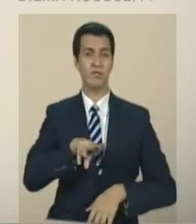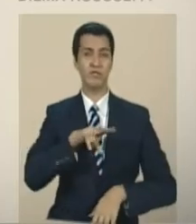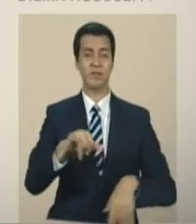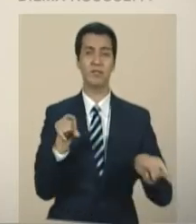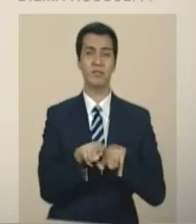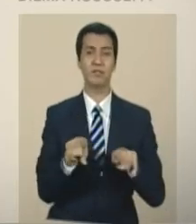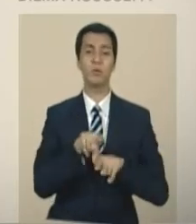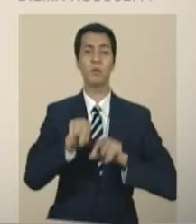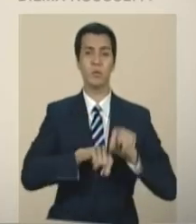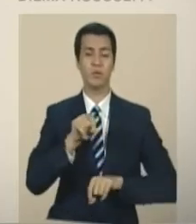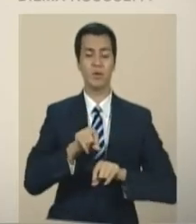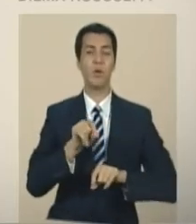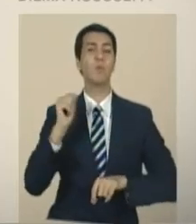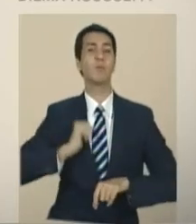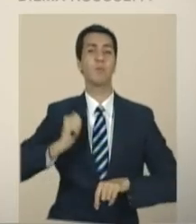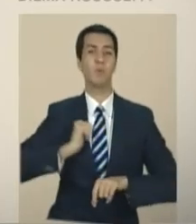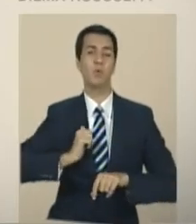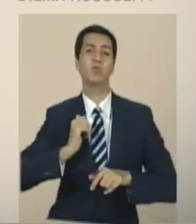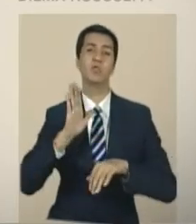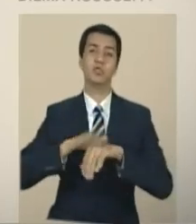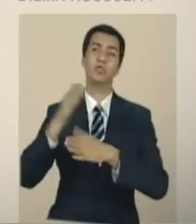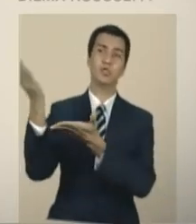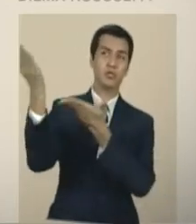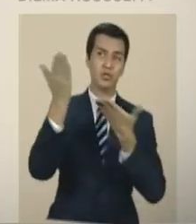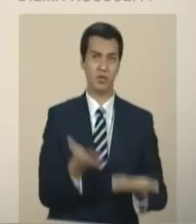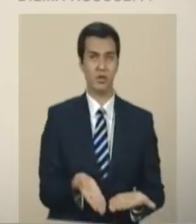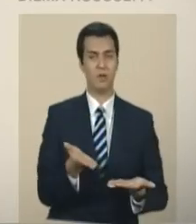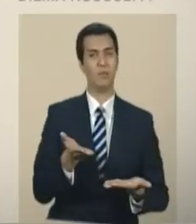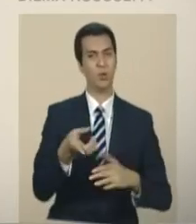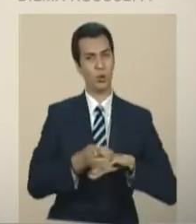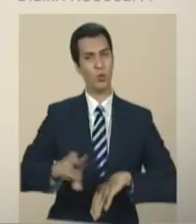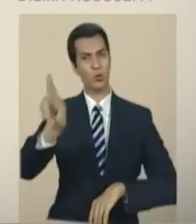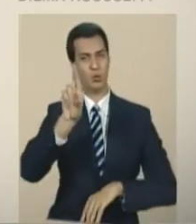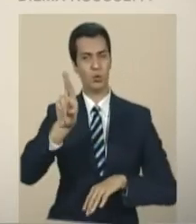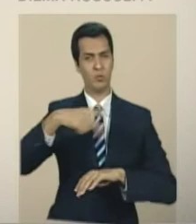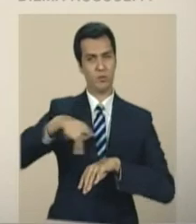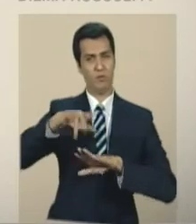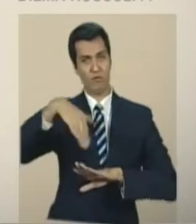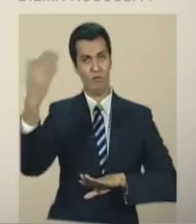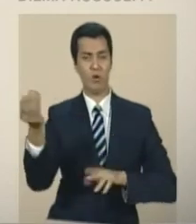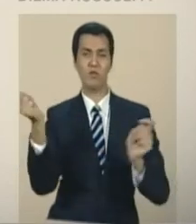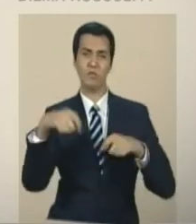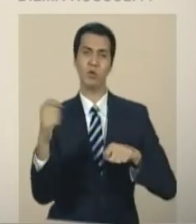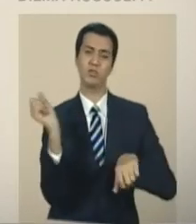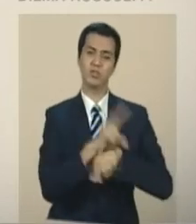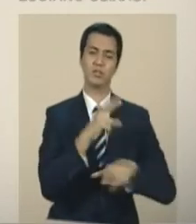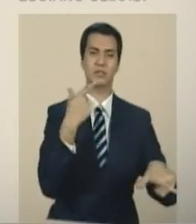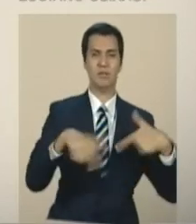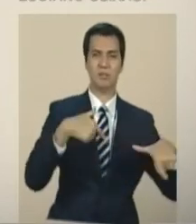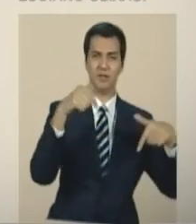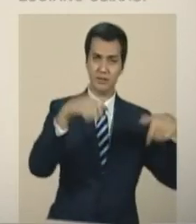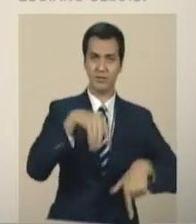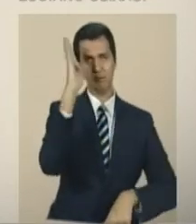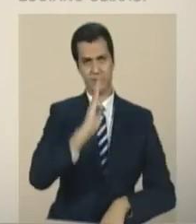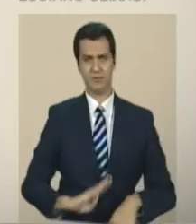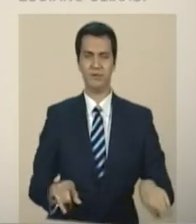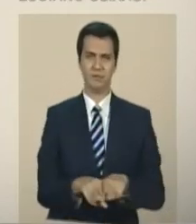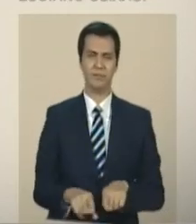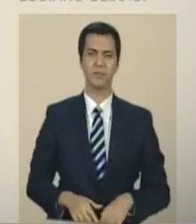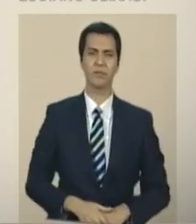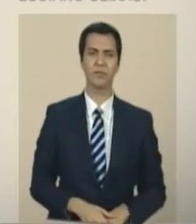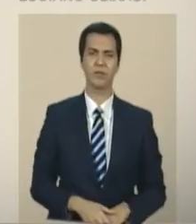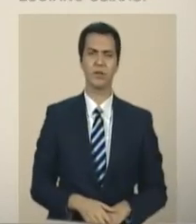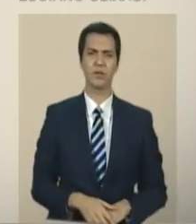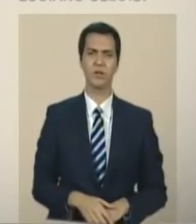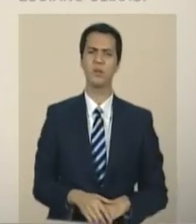bolsas para atrair os doutores estrangeiros para vir trabalhar em centros de pesquisa e empresas aqui no Brasil e quanto